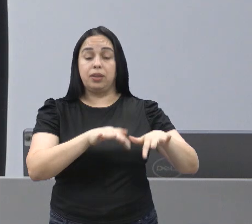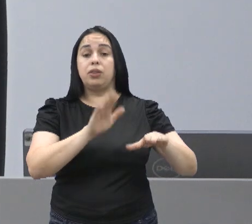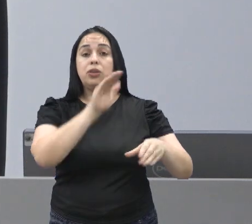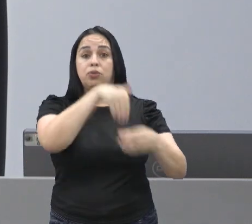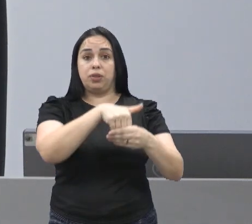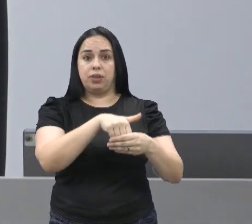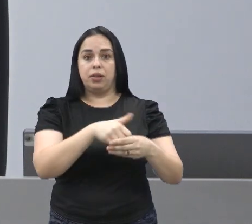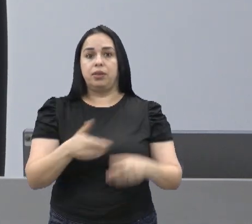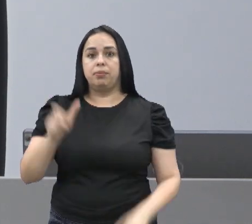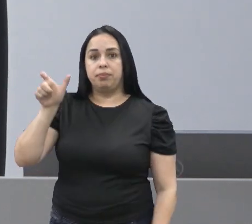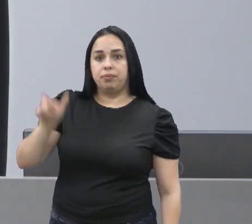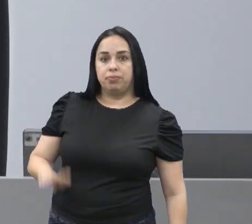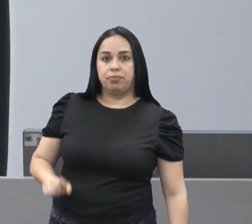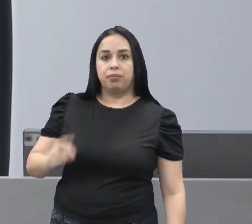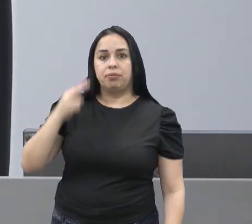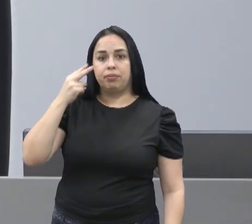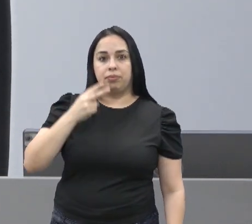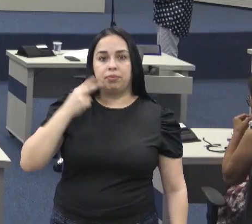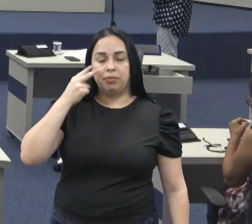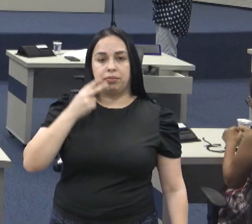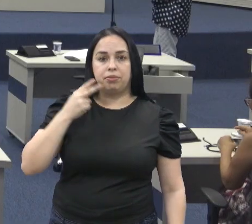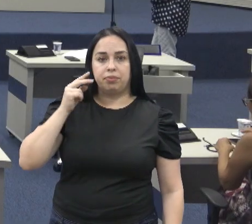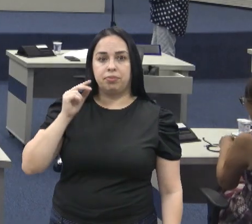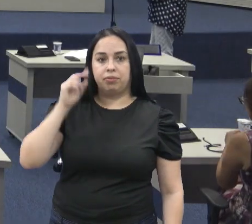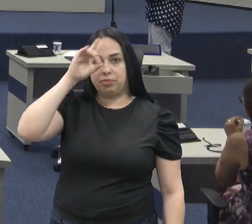palavra, a vereadora Dulce Rita.